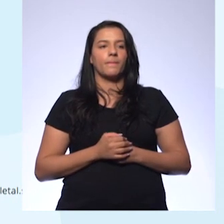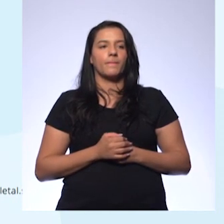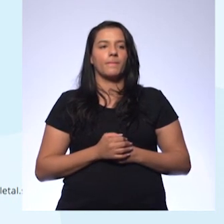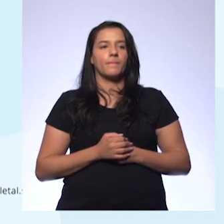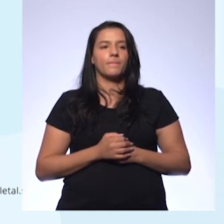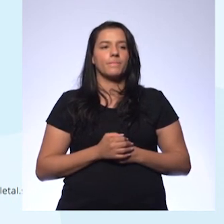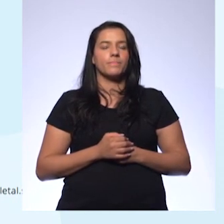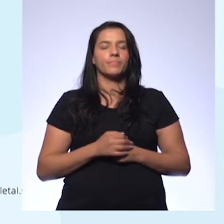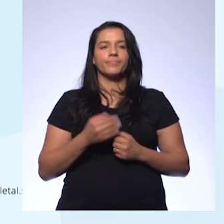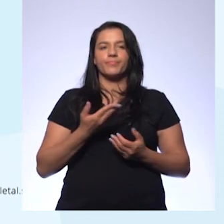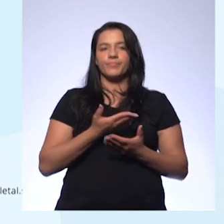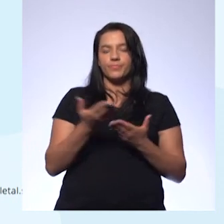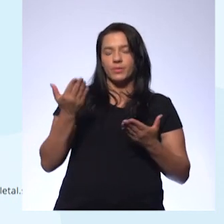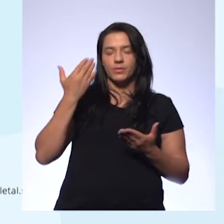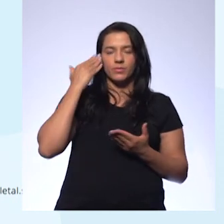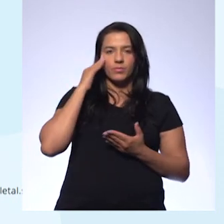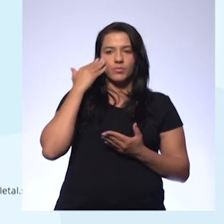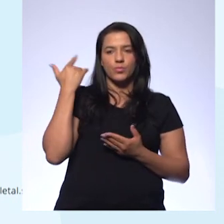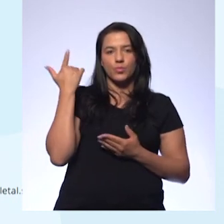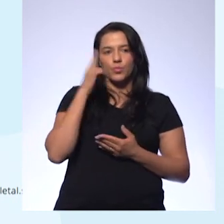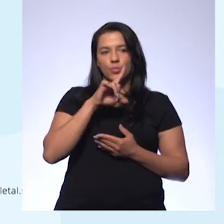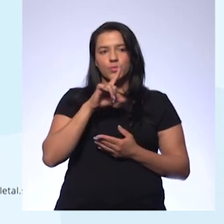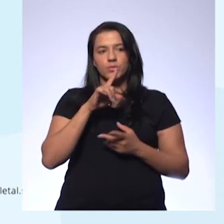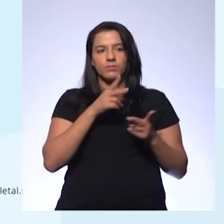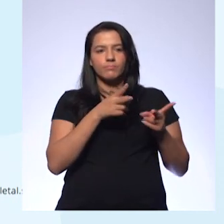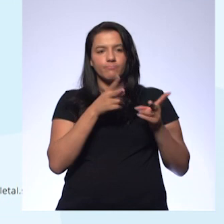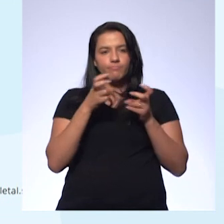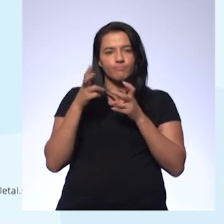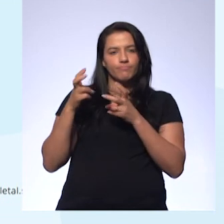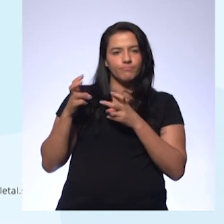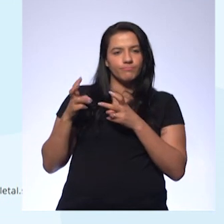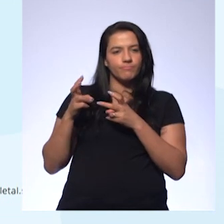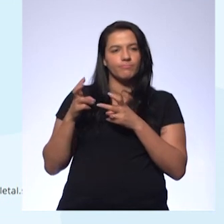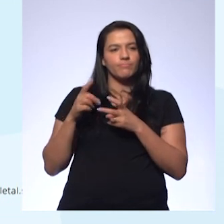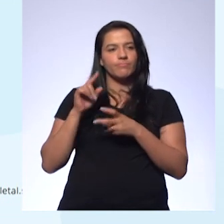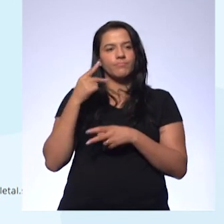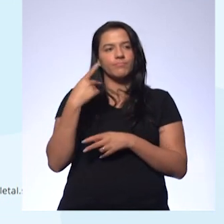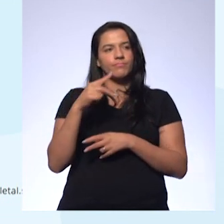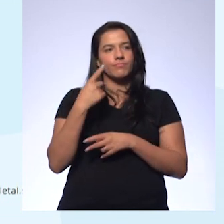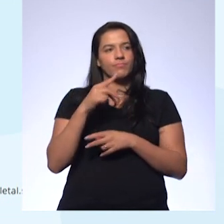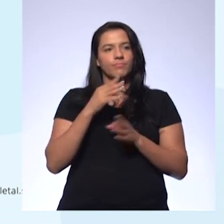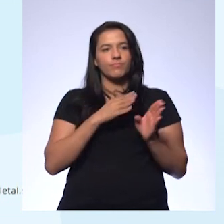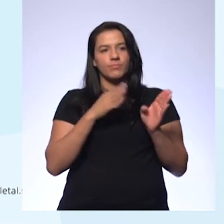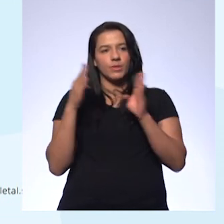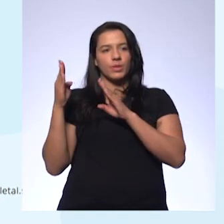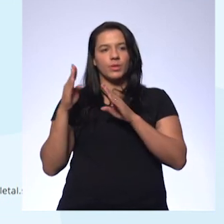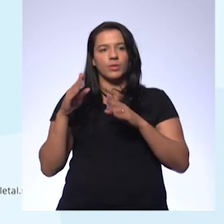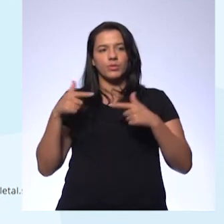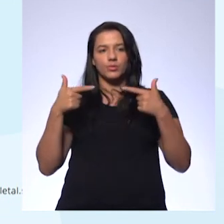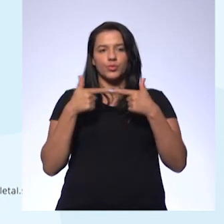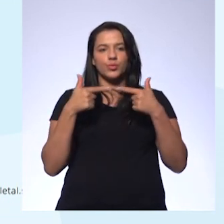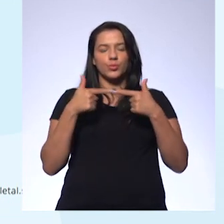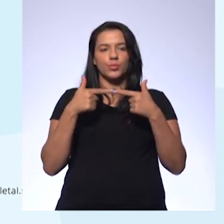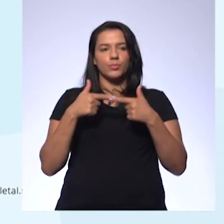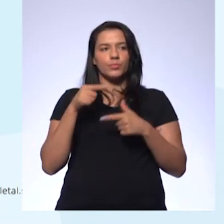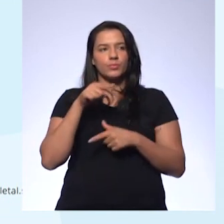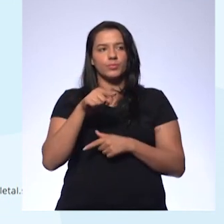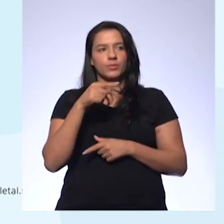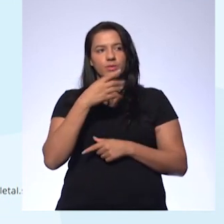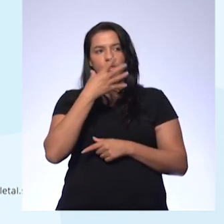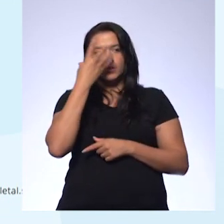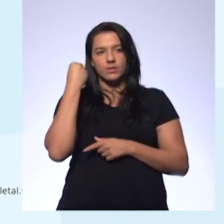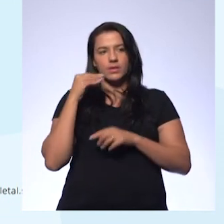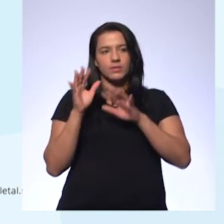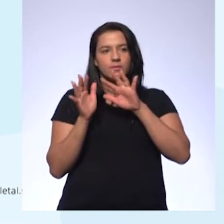o que vocês conseguiram visualizar dessa parte de isômeros, né? Esquece a parte